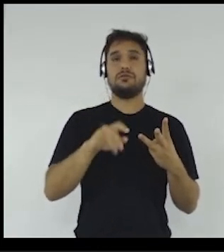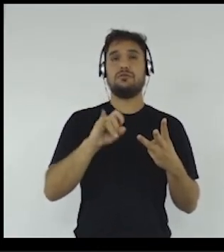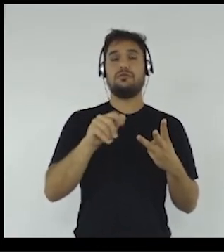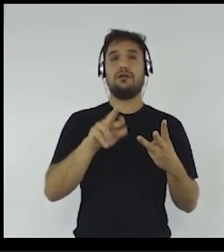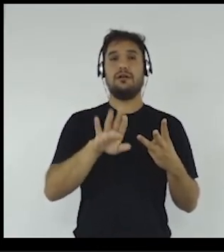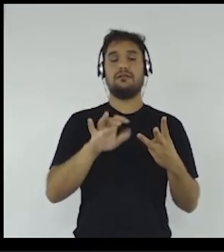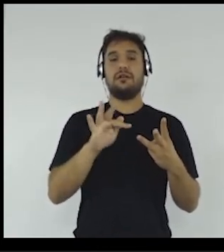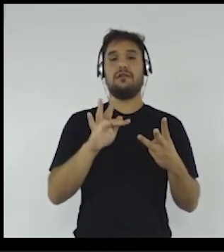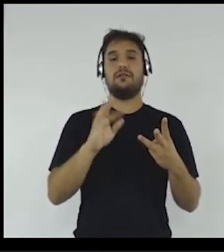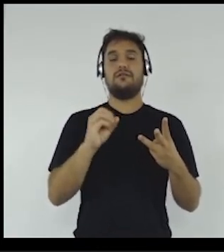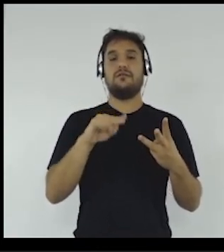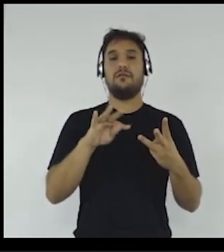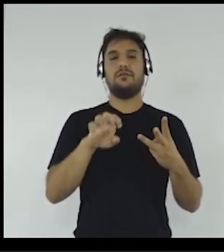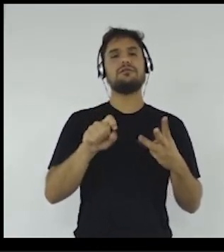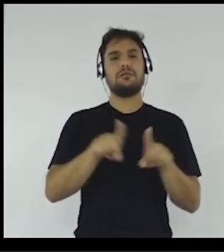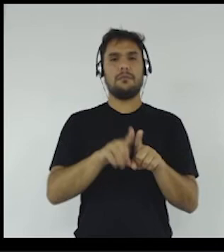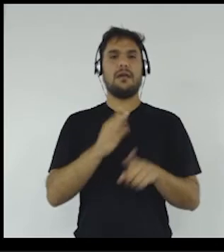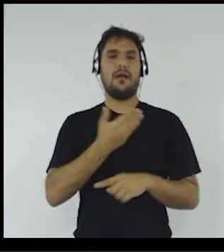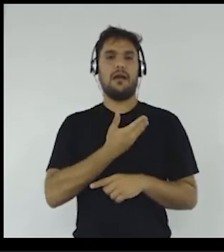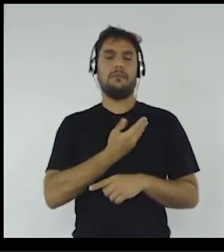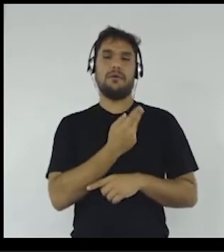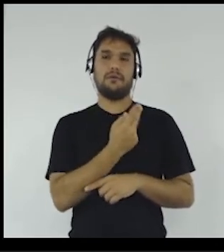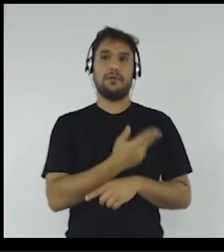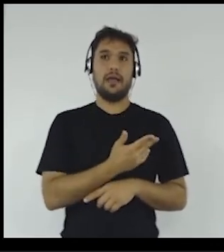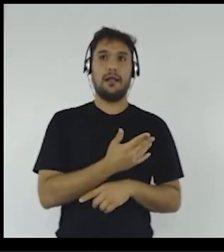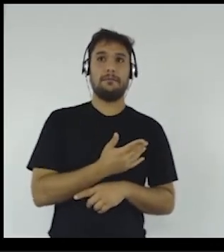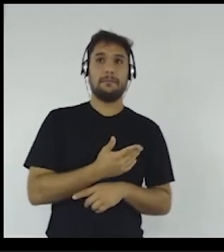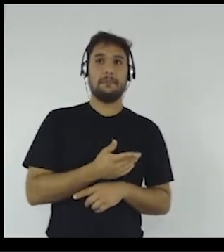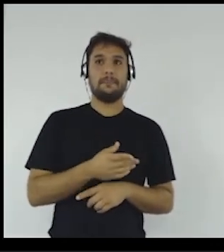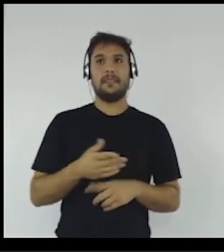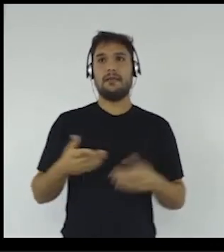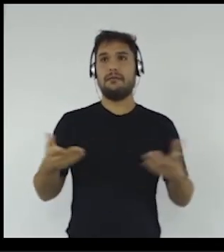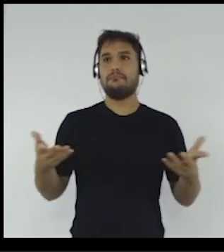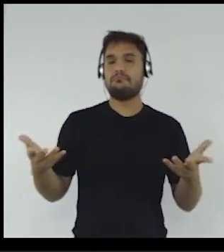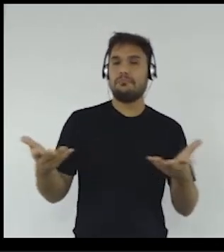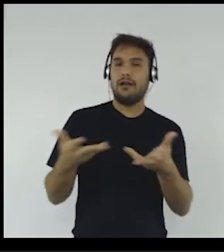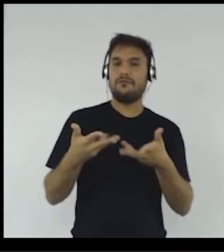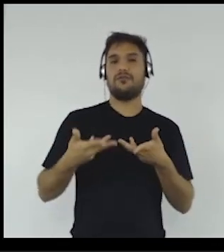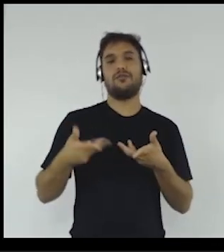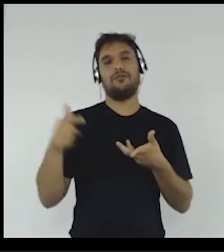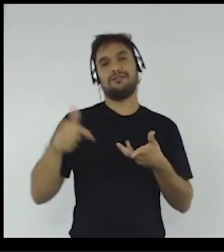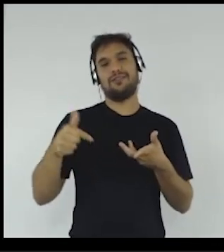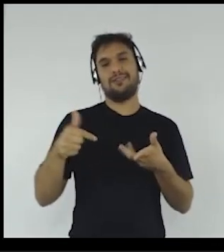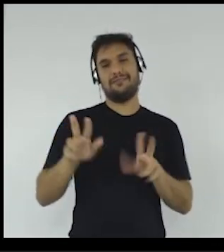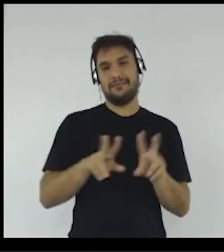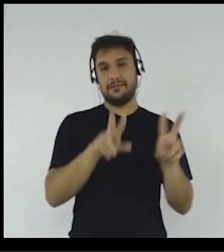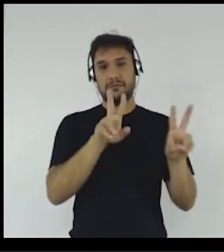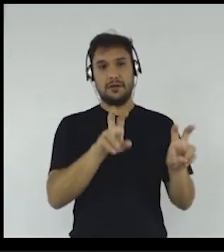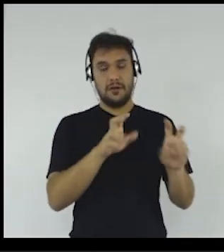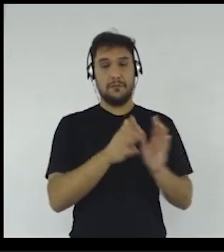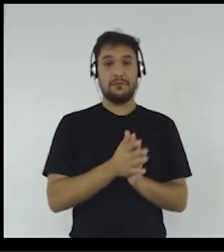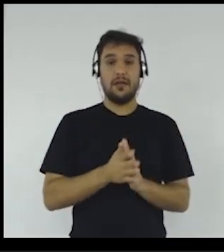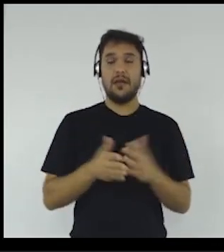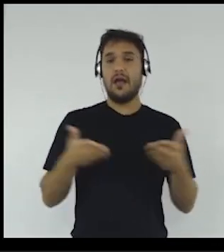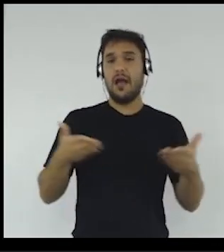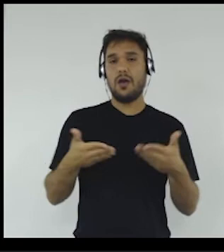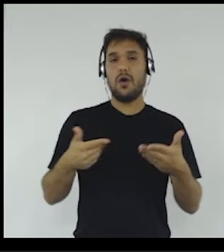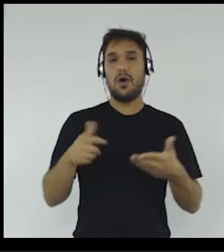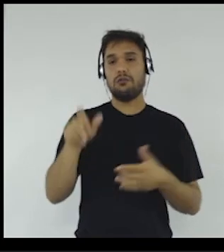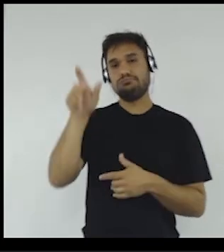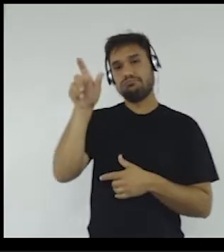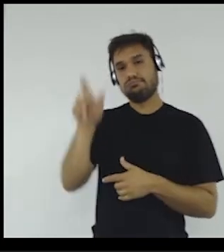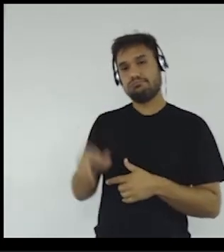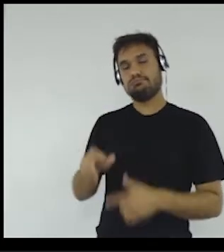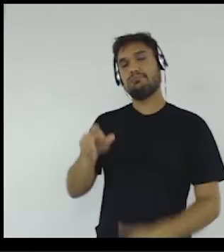André Fontes, também amigo da ABAME, que, por certo, abrilhantaram muito este painel. Faremos uma breve apresentação do